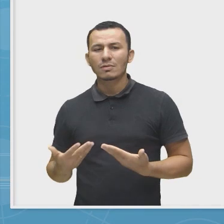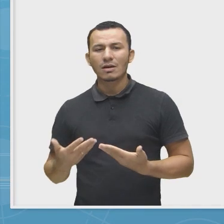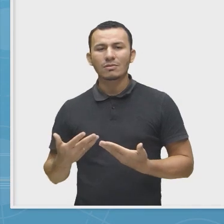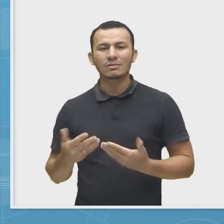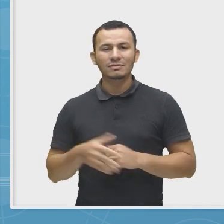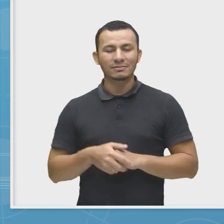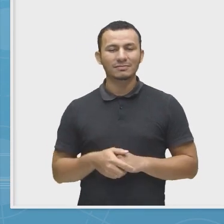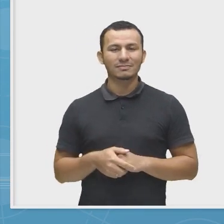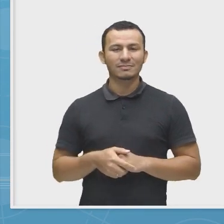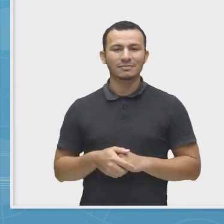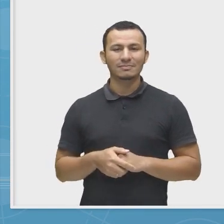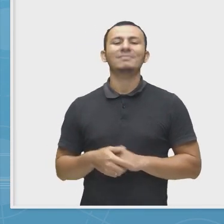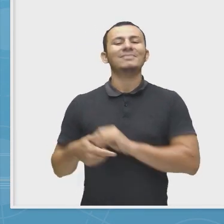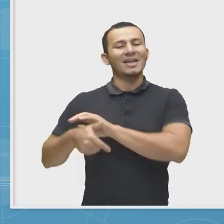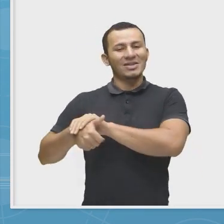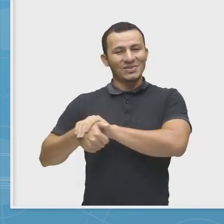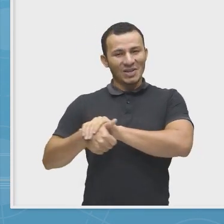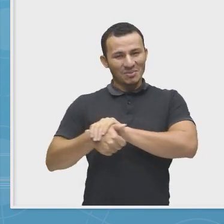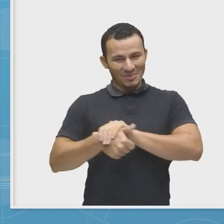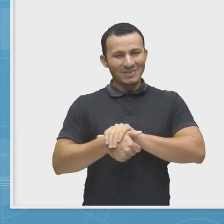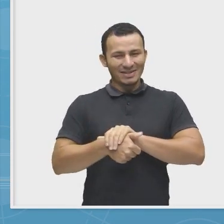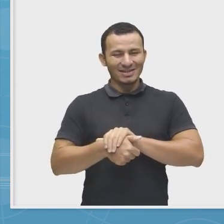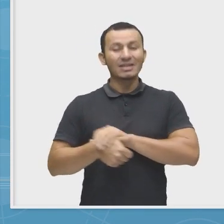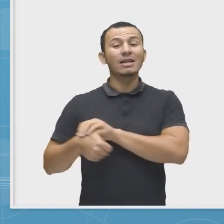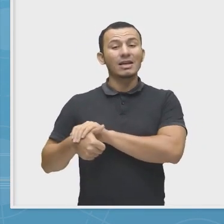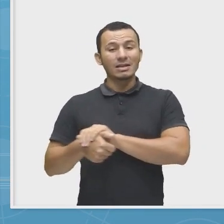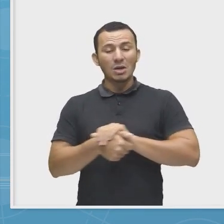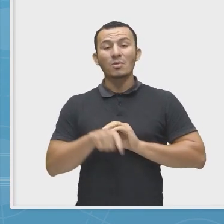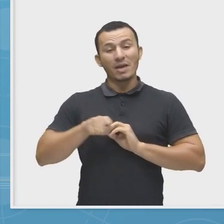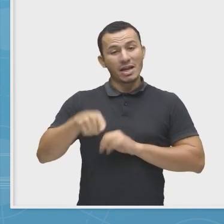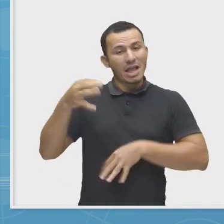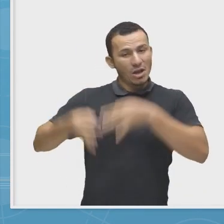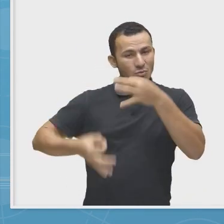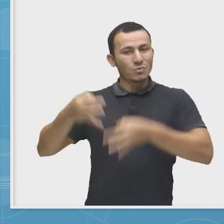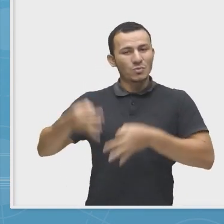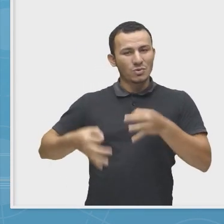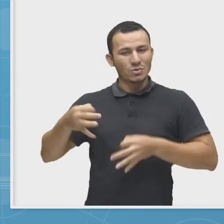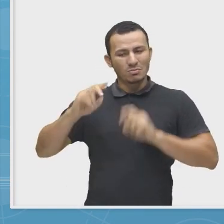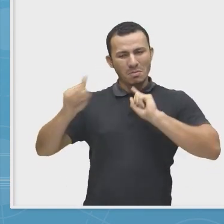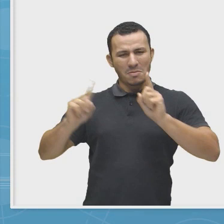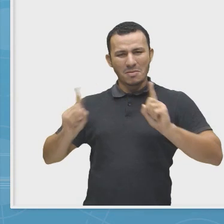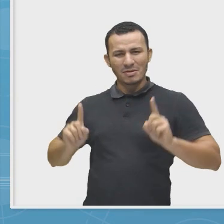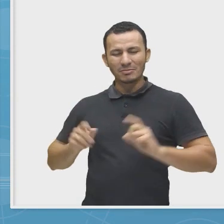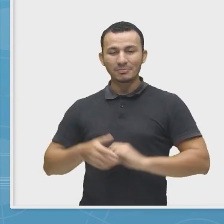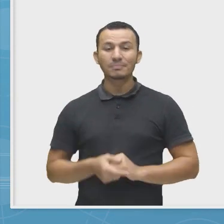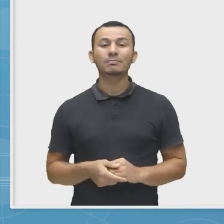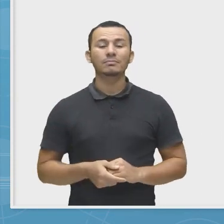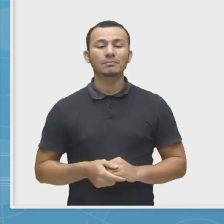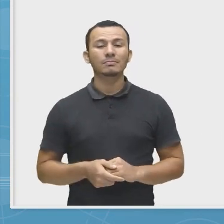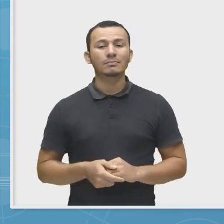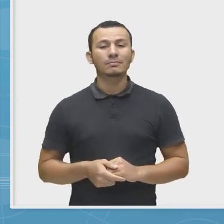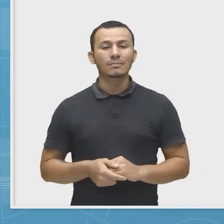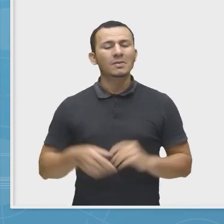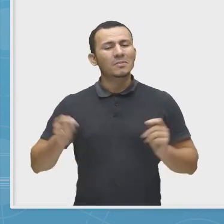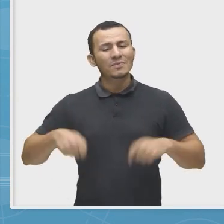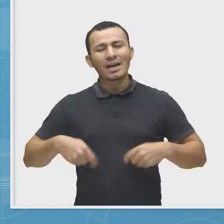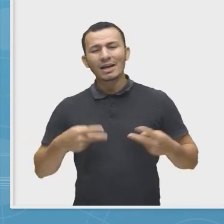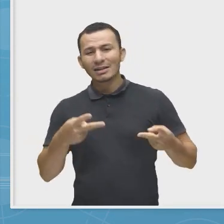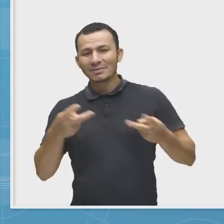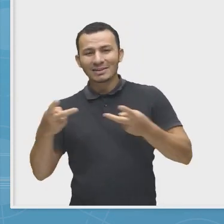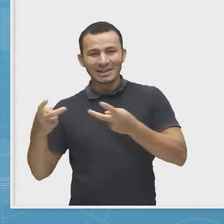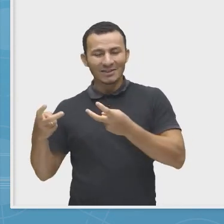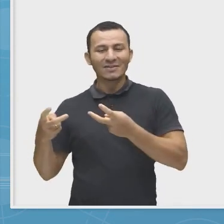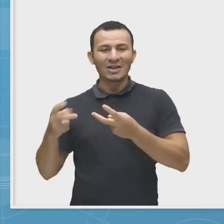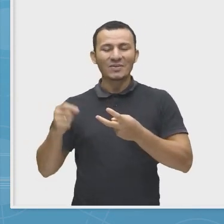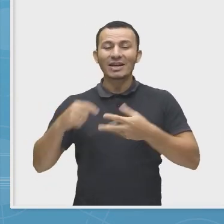observa a presença do jabuti, que no caso ele é o juiz de direito. E aí você observa que esse é um